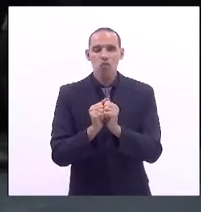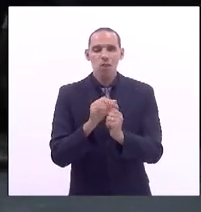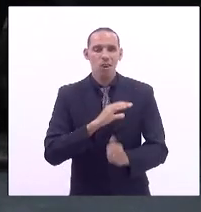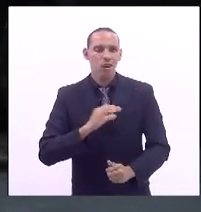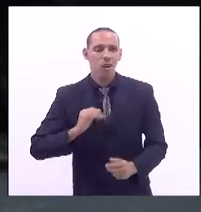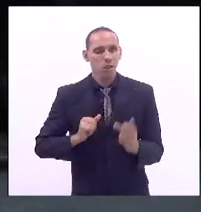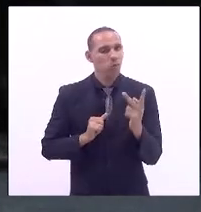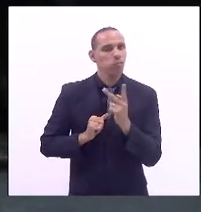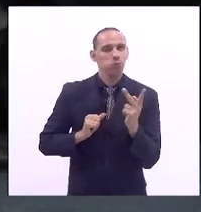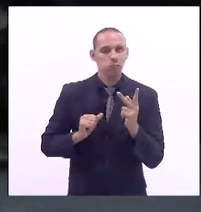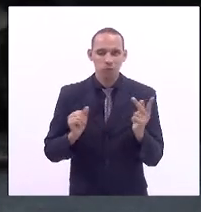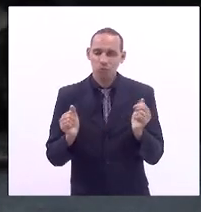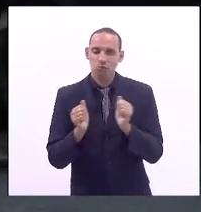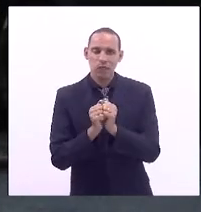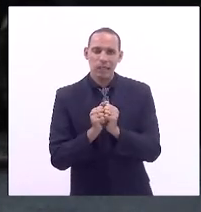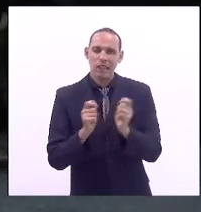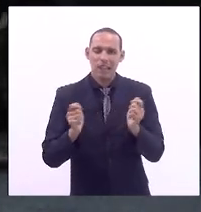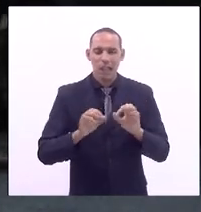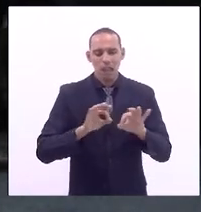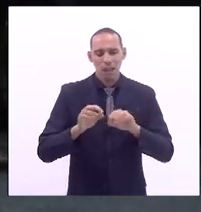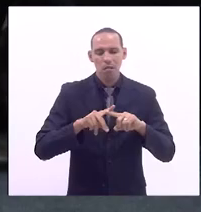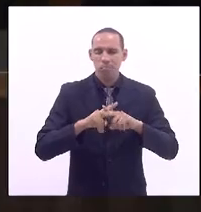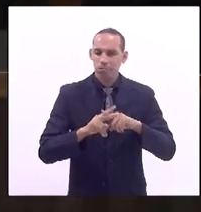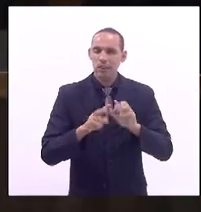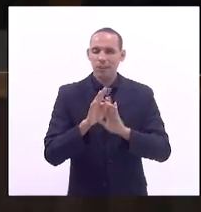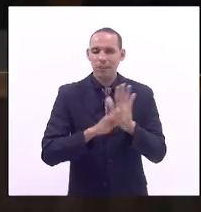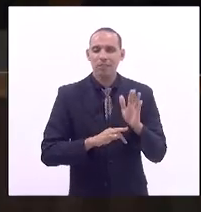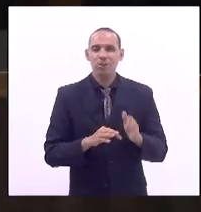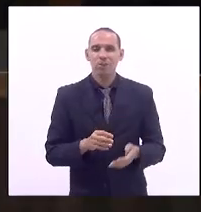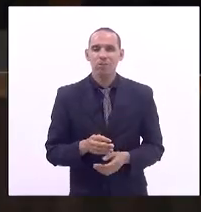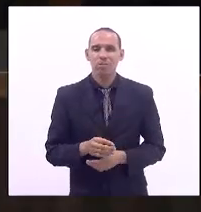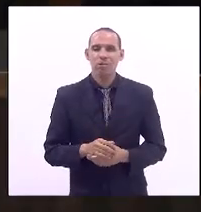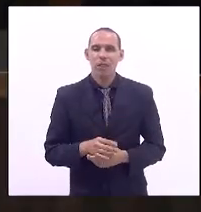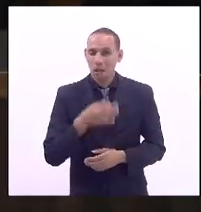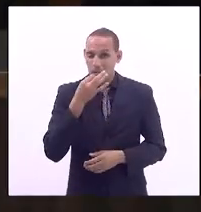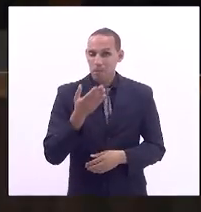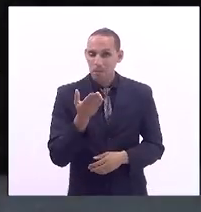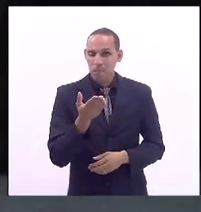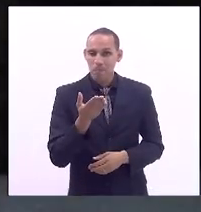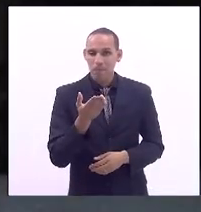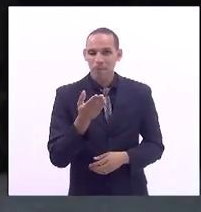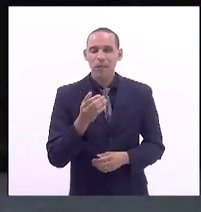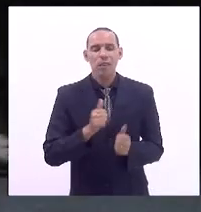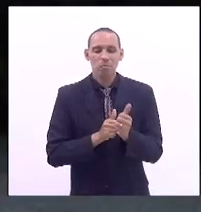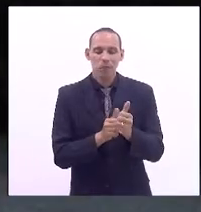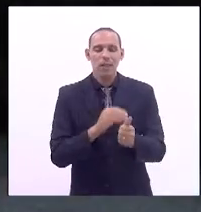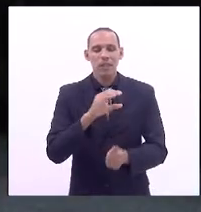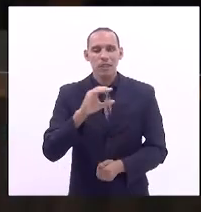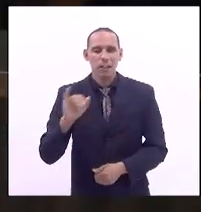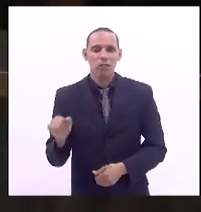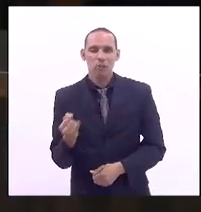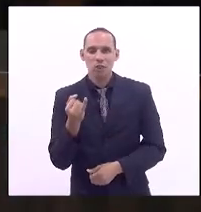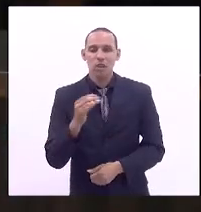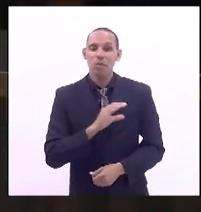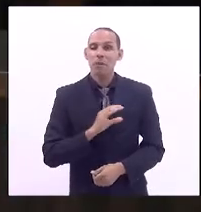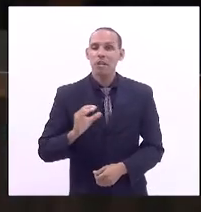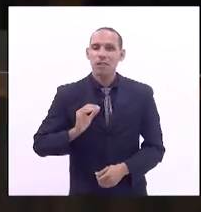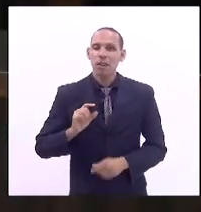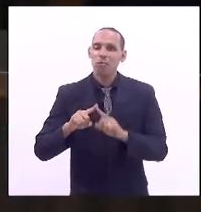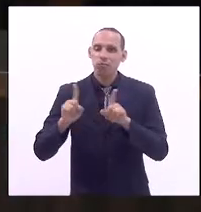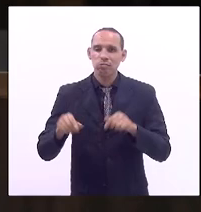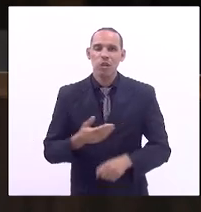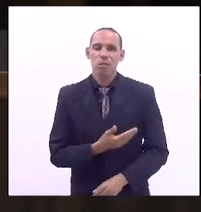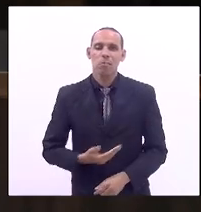duas comissões para tentar obter é possível ajustar em do pouco texto parecer de vossa excelência não há por enquanto acompanhando parecer da ccj comissão de servidores